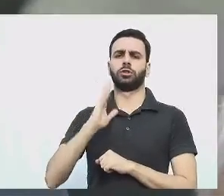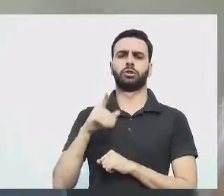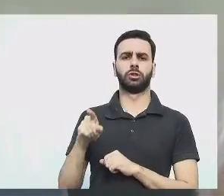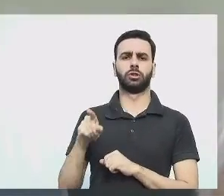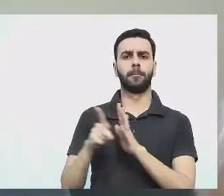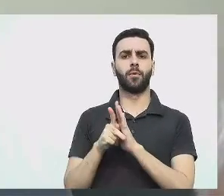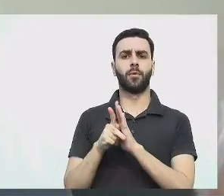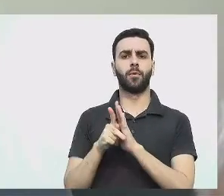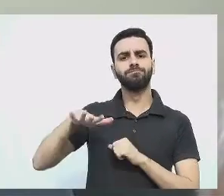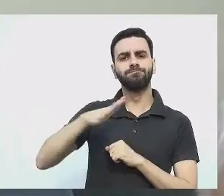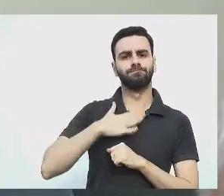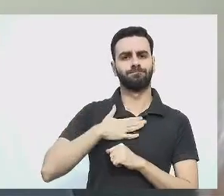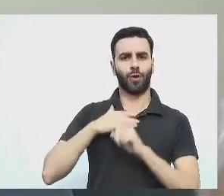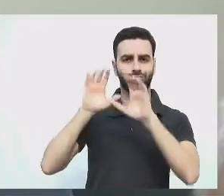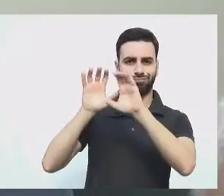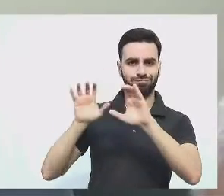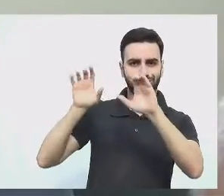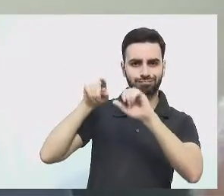meu bairro,